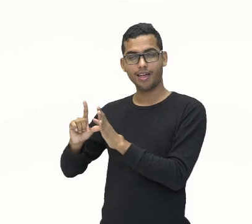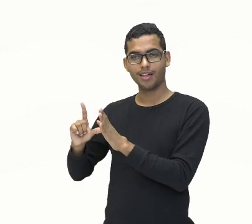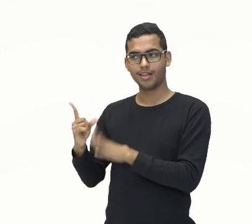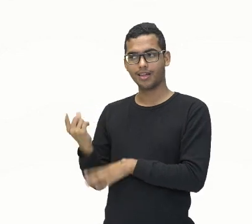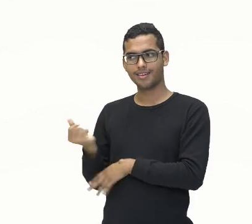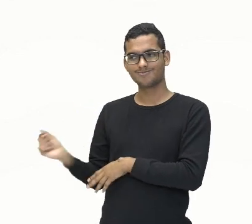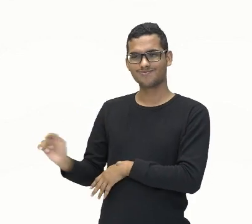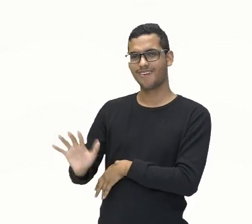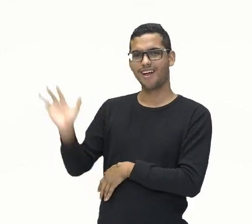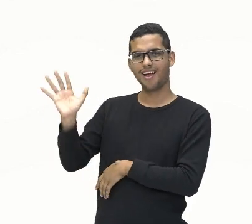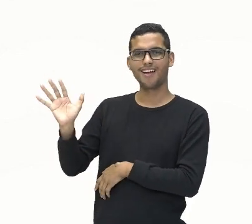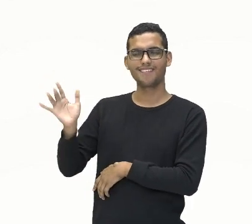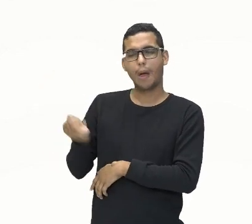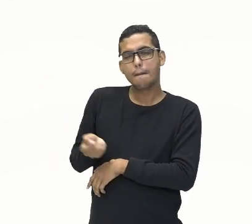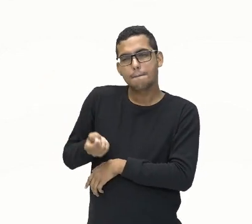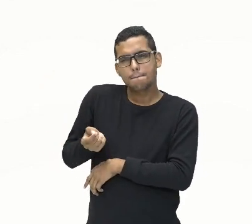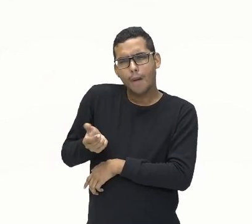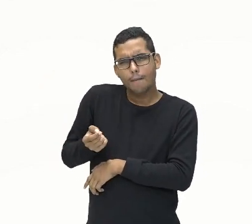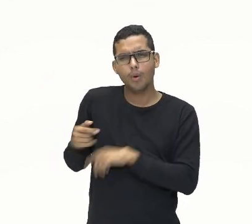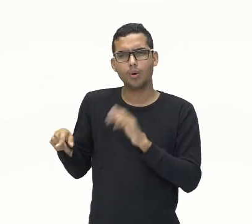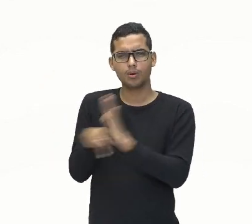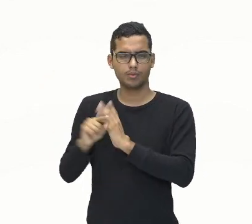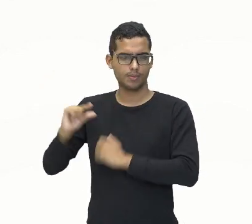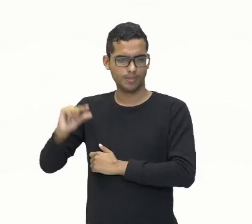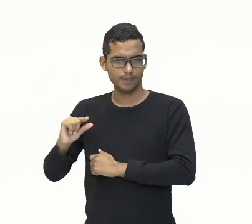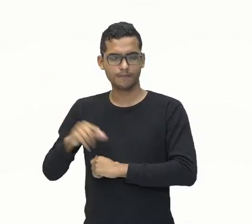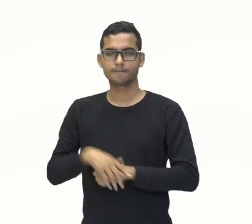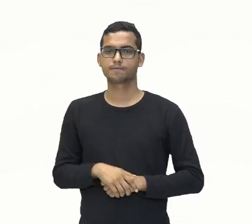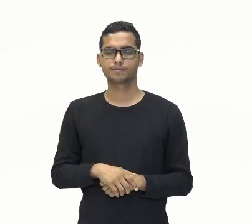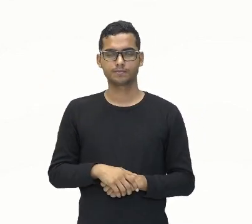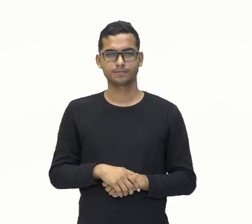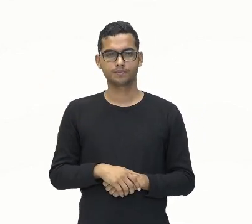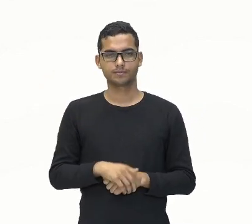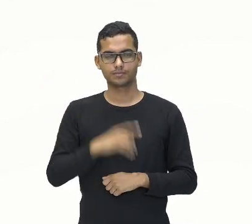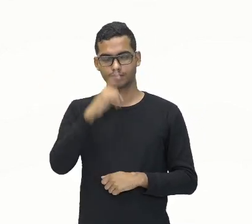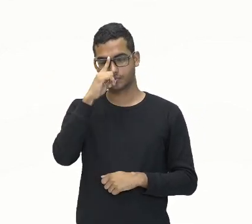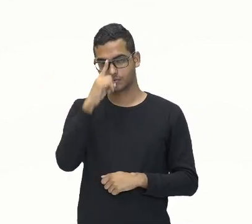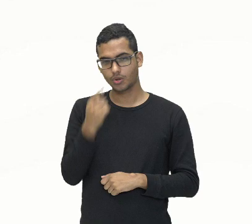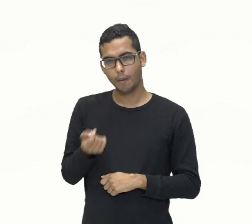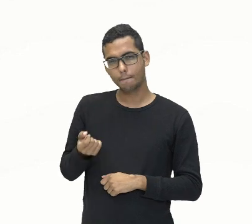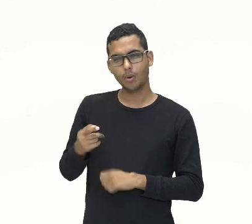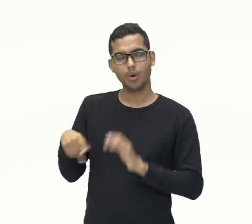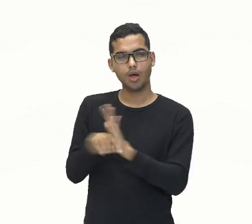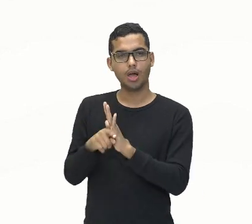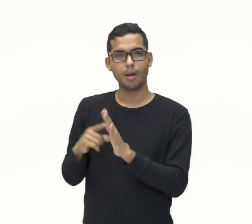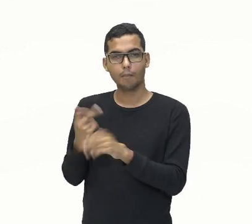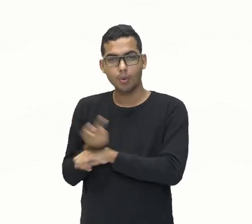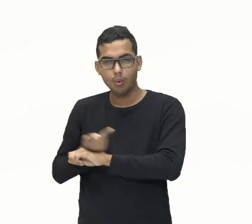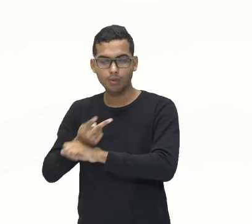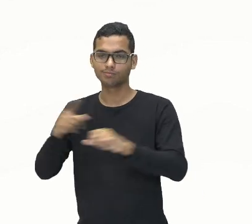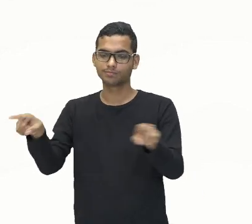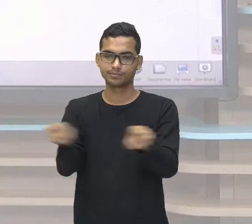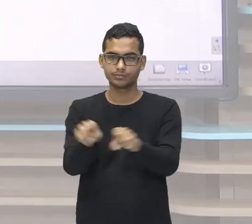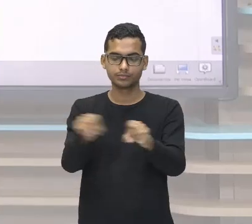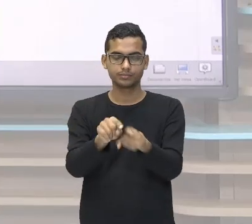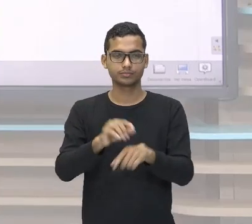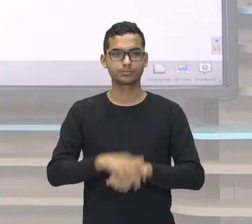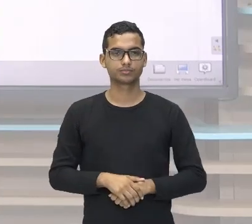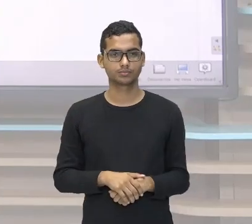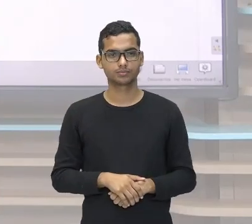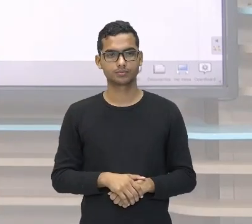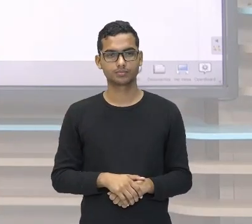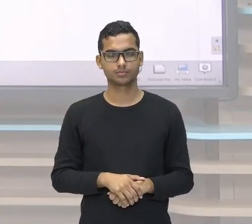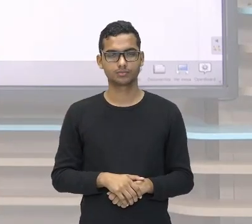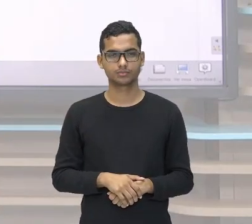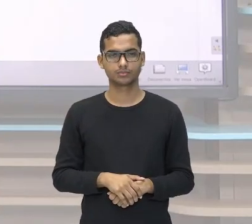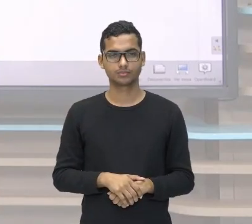caros e com pouca oferta. Aqui tem uma tem um detalhezinho que a gente precisa observar. Pode ser